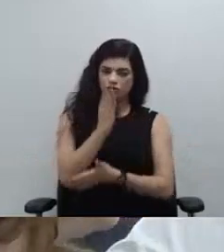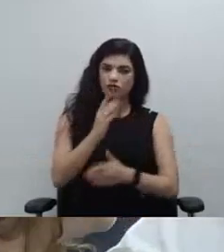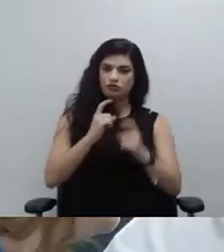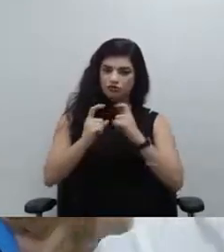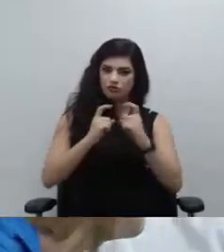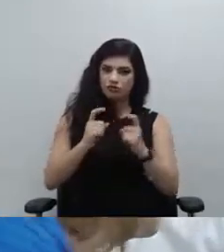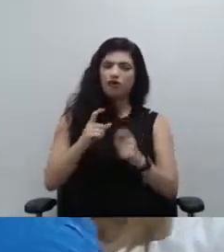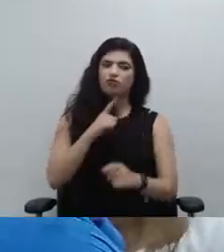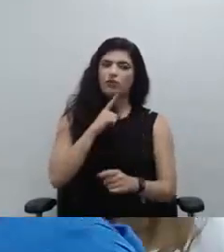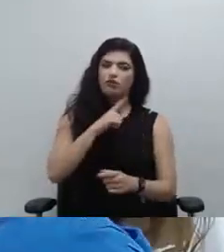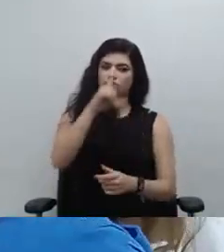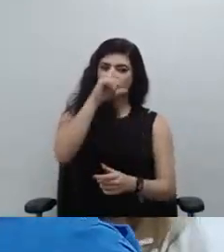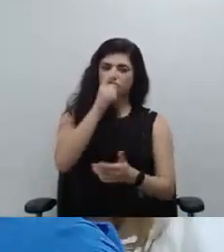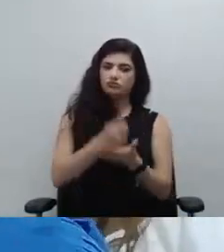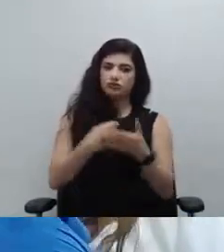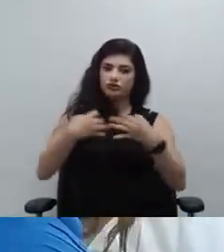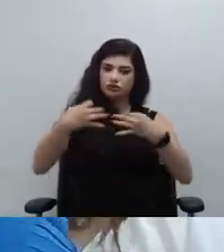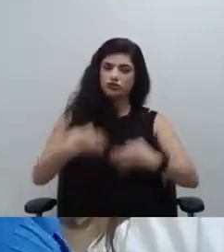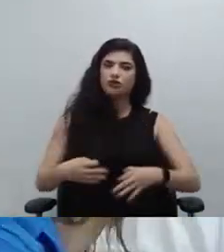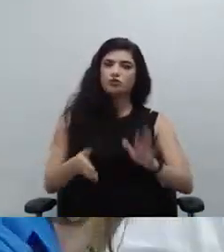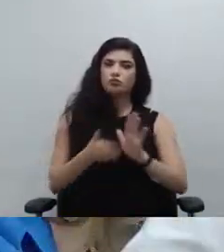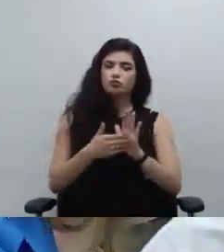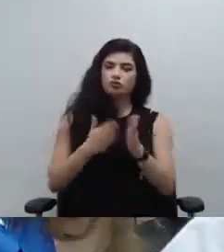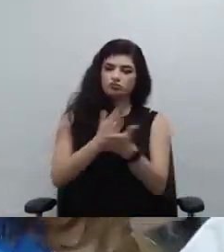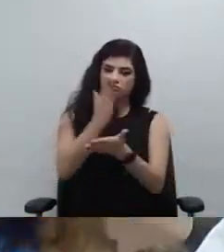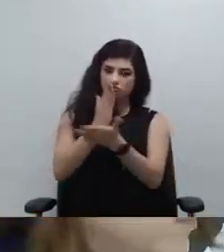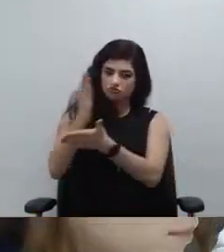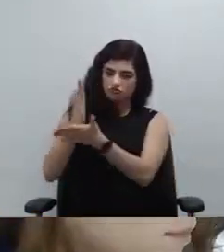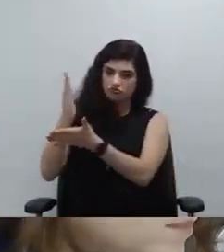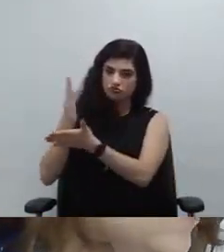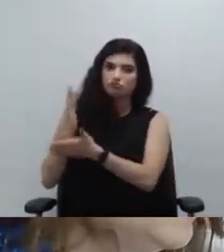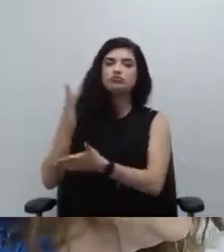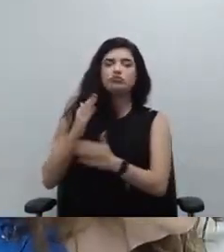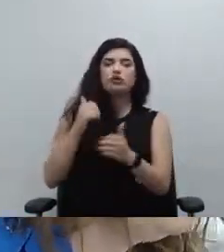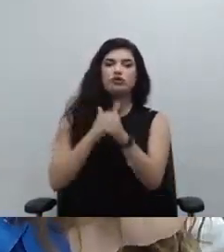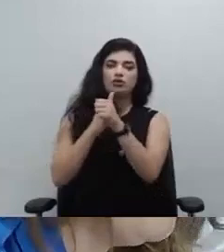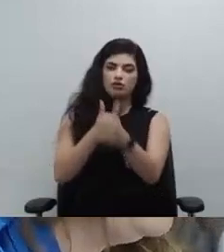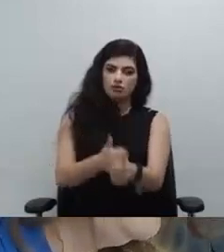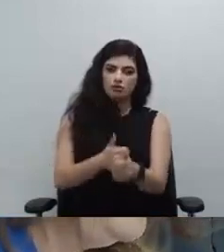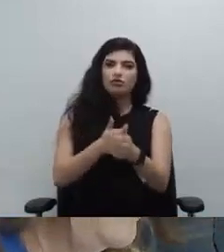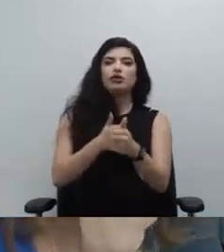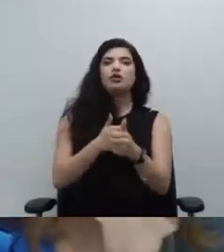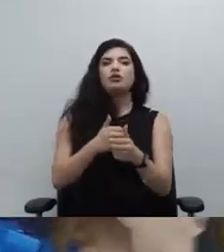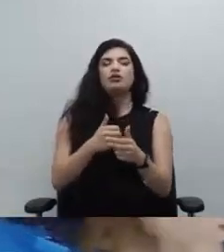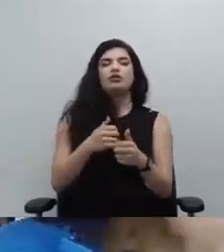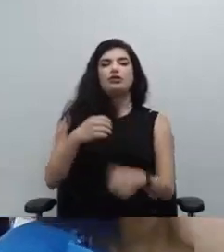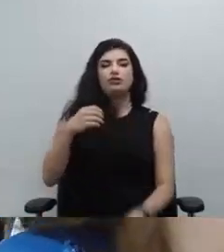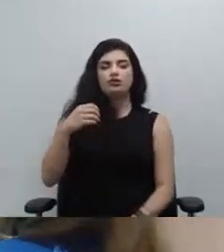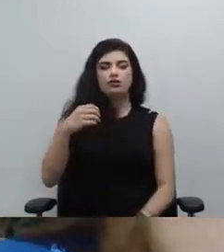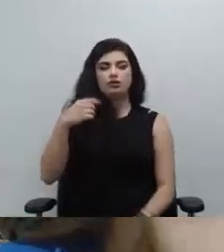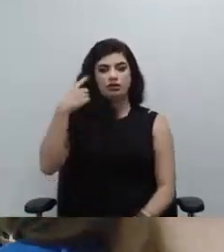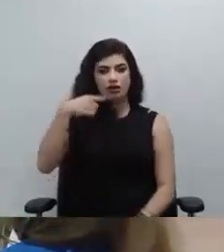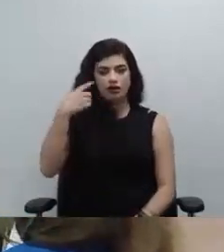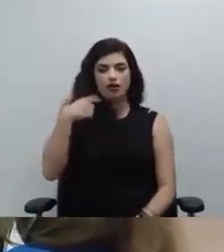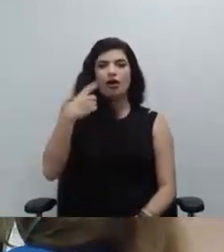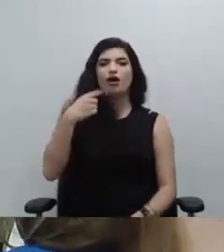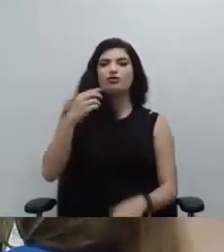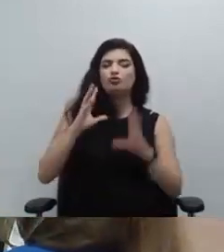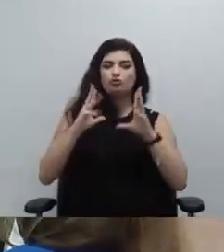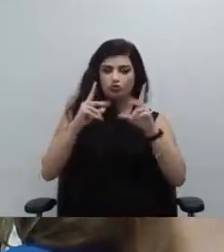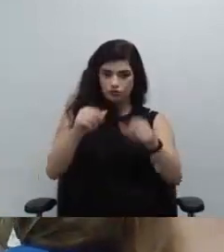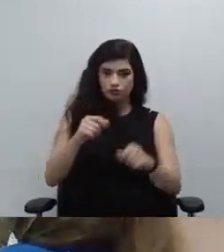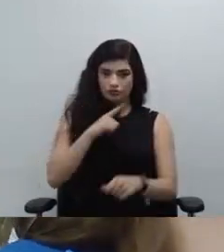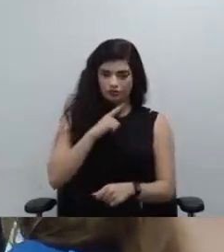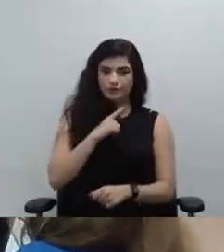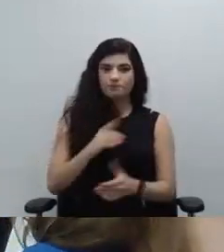Estadual foram consolidadas no caderno de propostas aprovadas, que foi encaminhado a todos e todas os delegados e delegadas eleitos e eleitas. Da